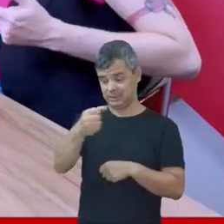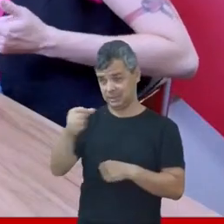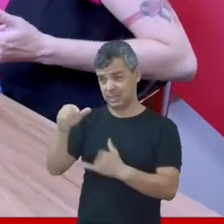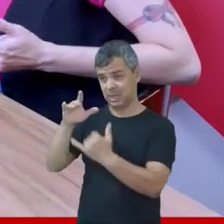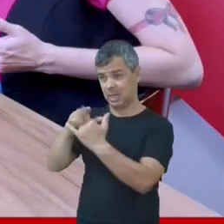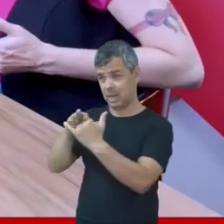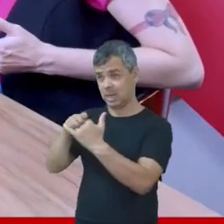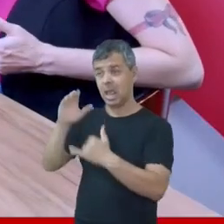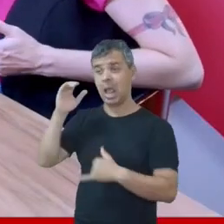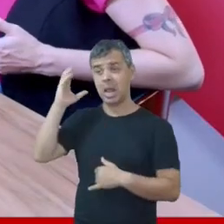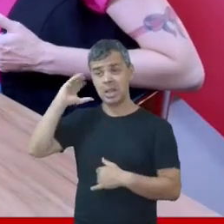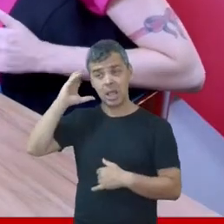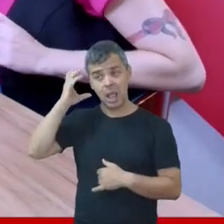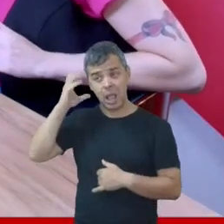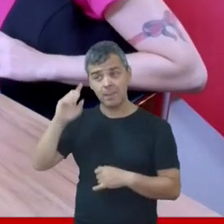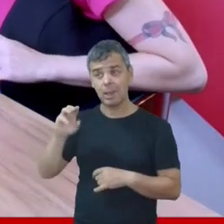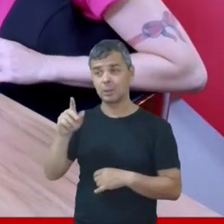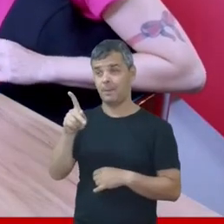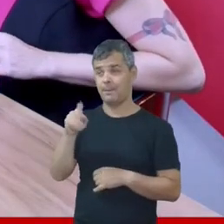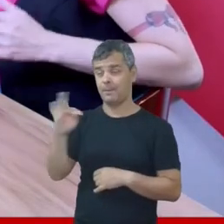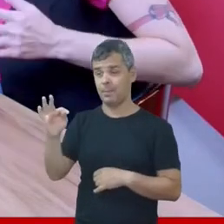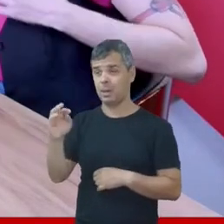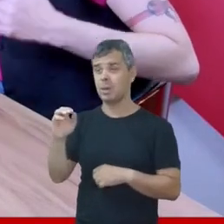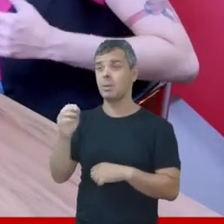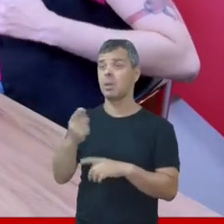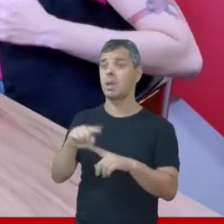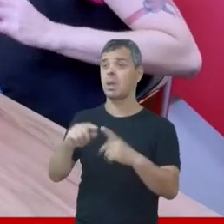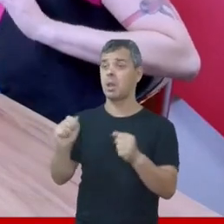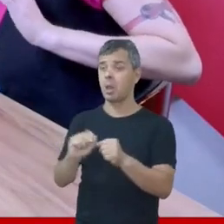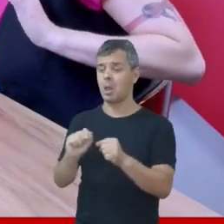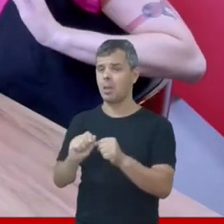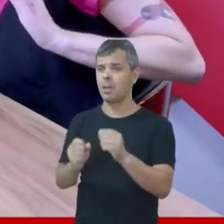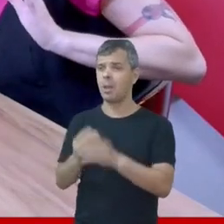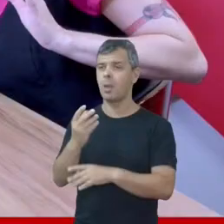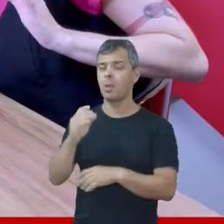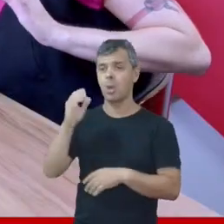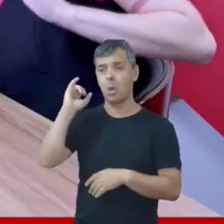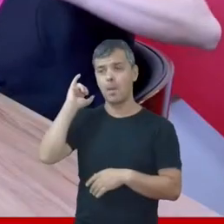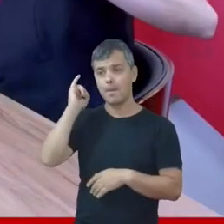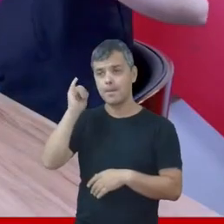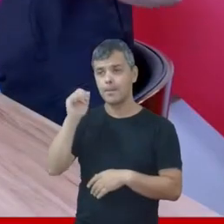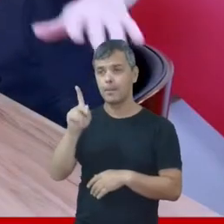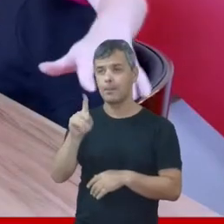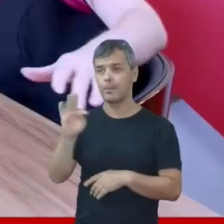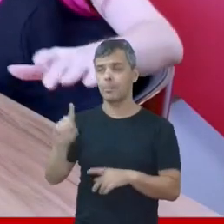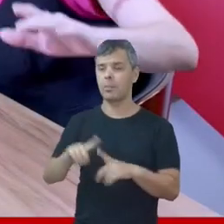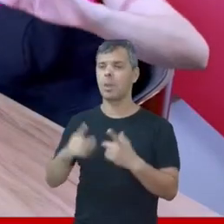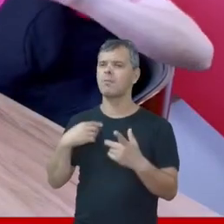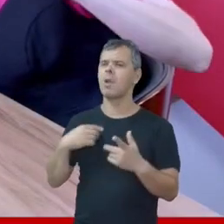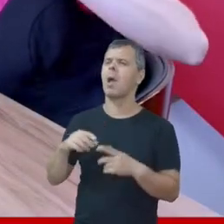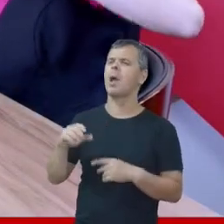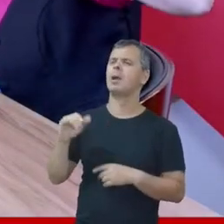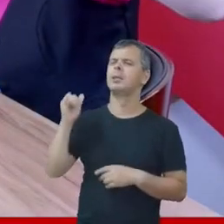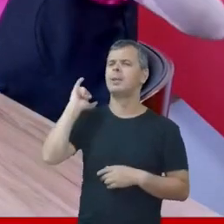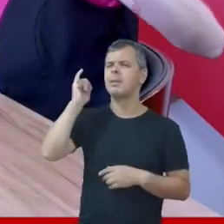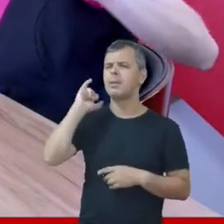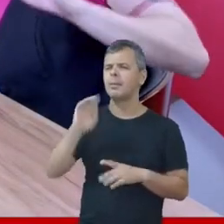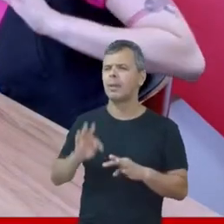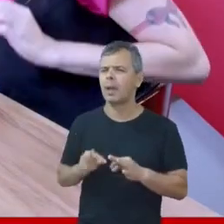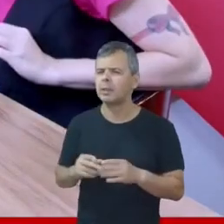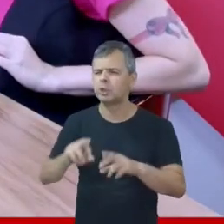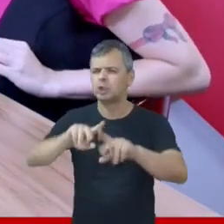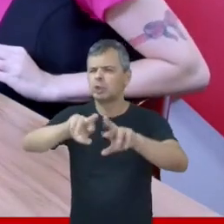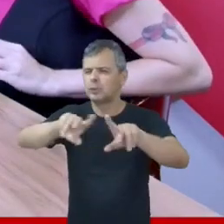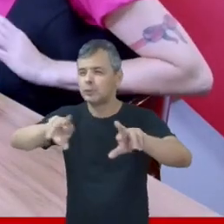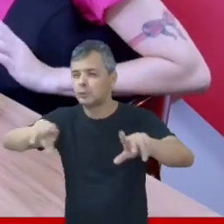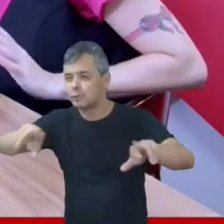YouTube, na Rádio PT e também nas plataformas de streaming, onde o PT tá, né? Tá no Spotify, tá em